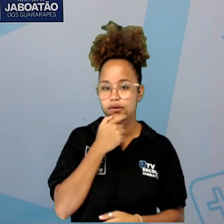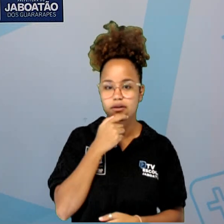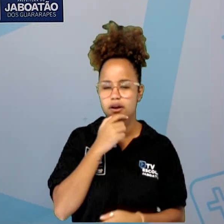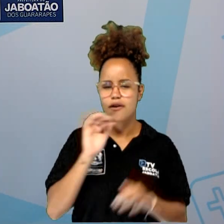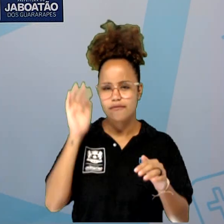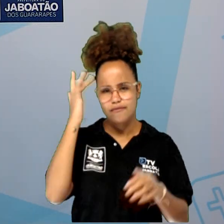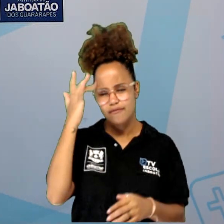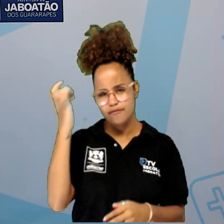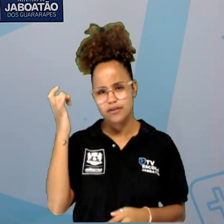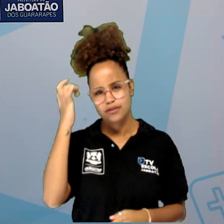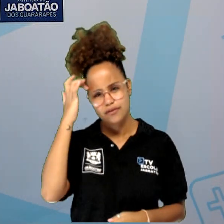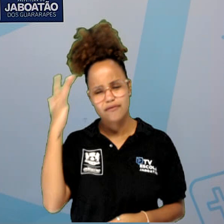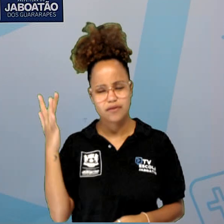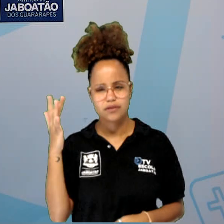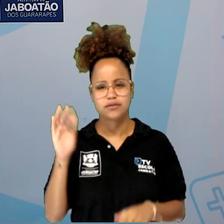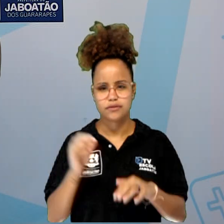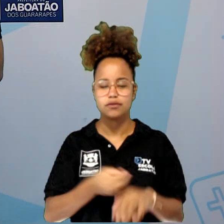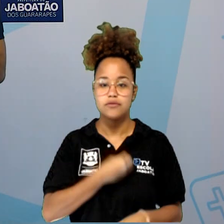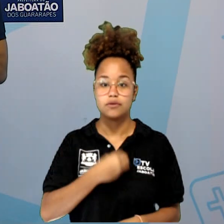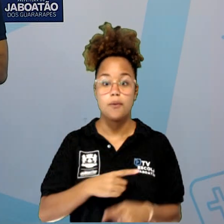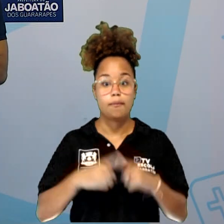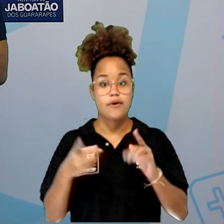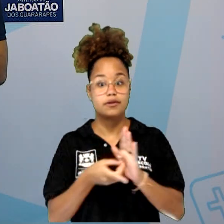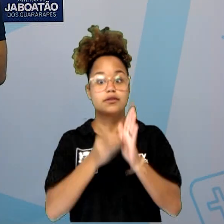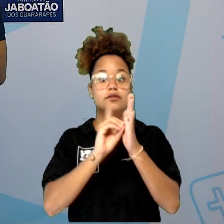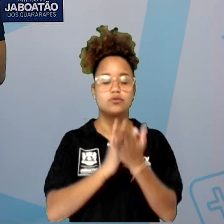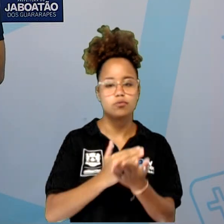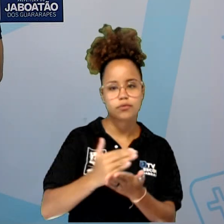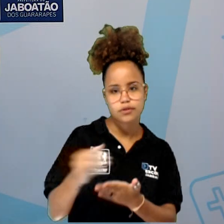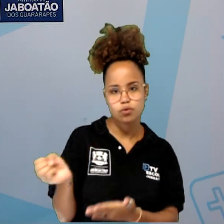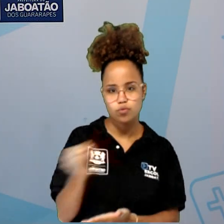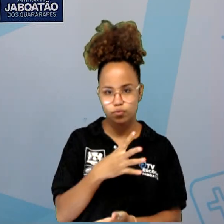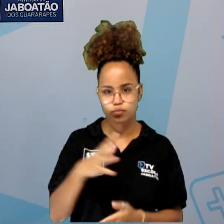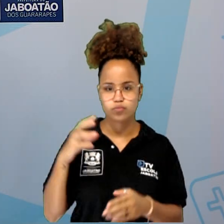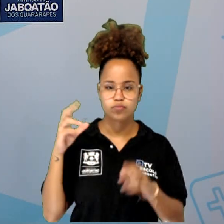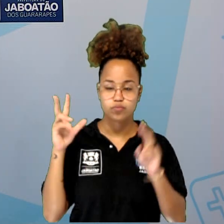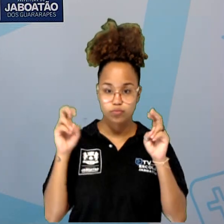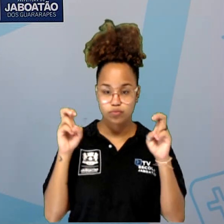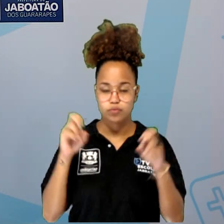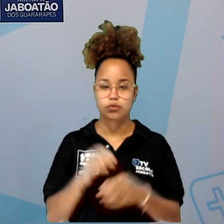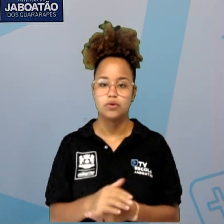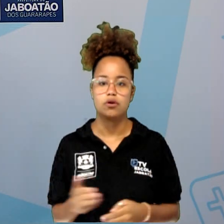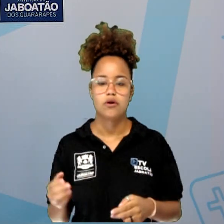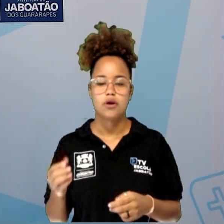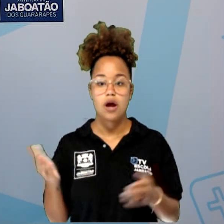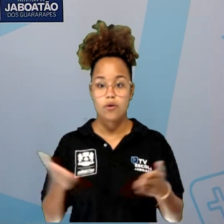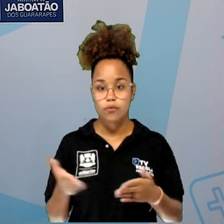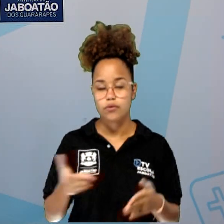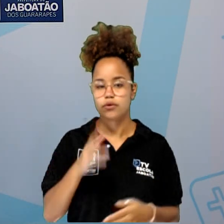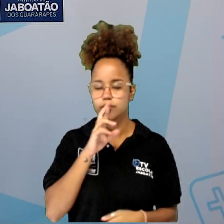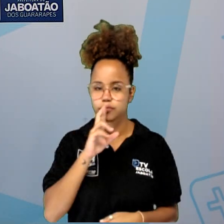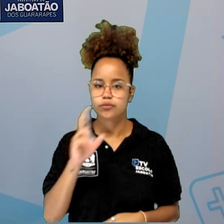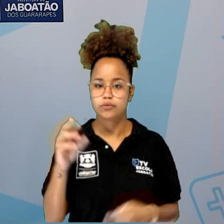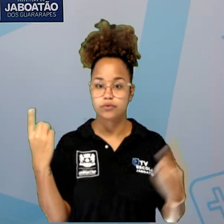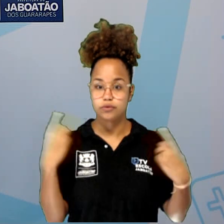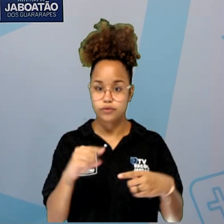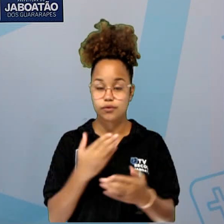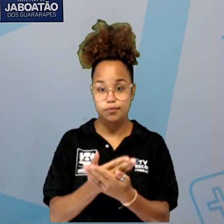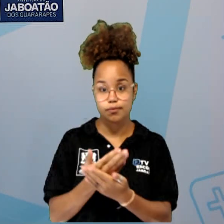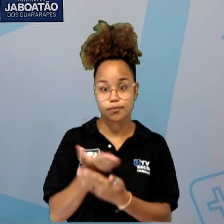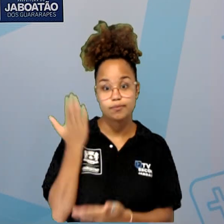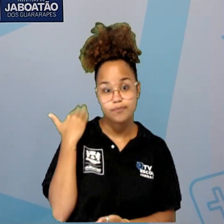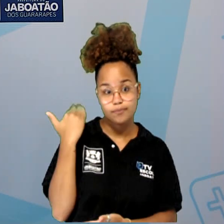vida. Mas antes de começar esse novo assunto, nós vamos resolucionar o desafio da aula